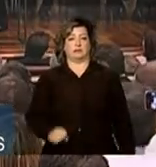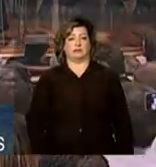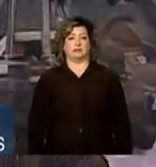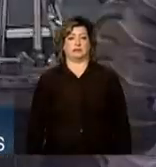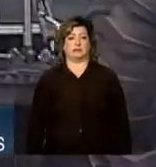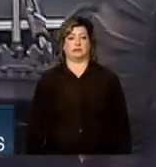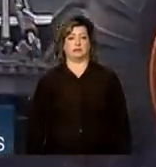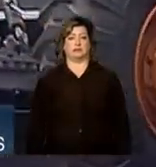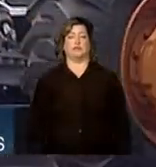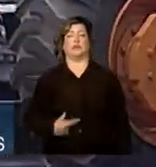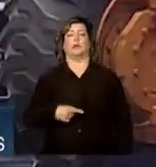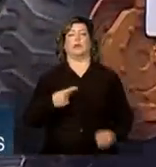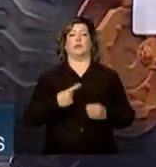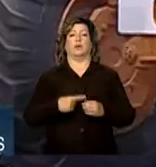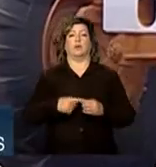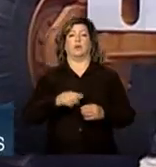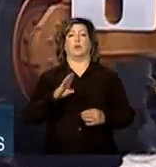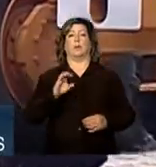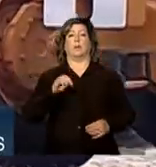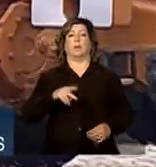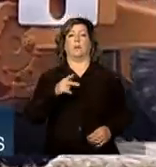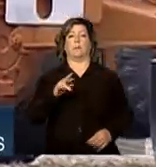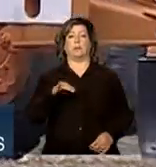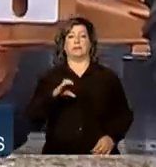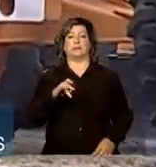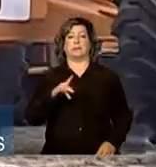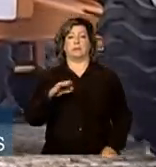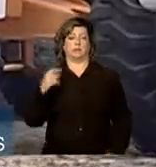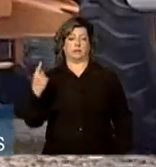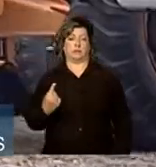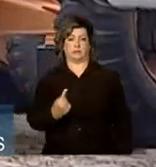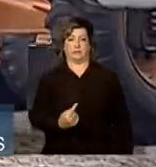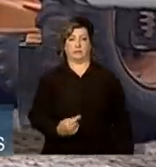Bom princípio, Vasco Alexandre Brant.